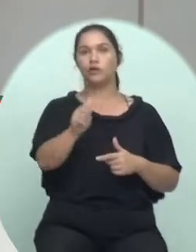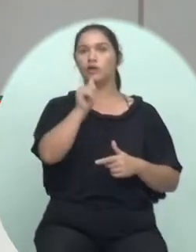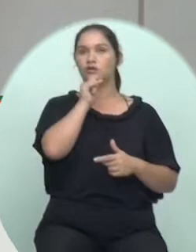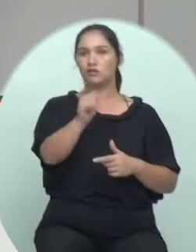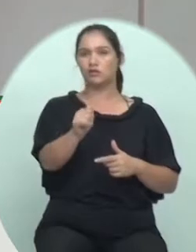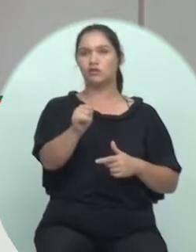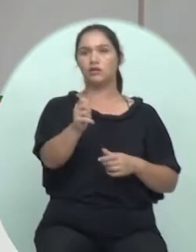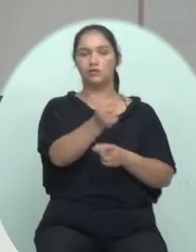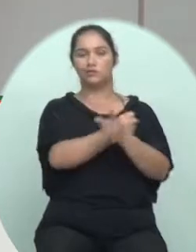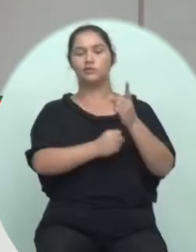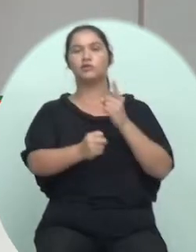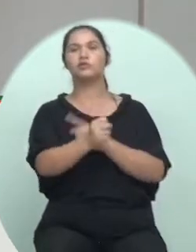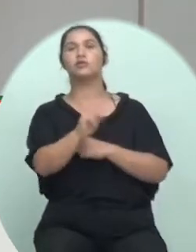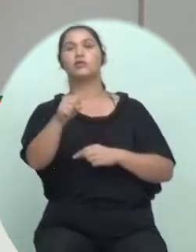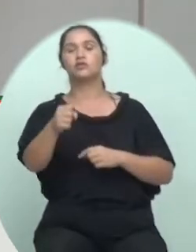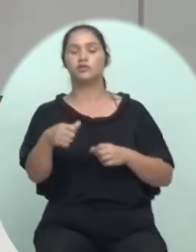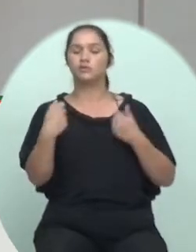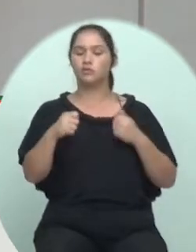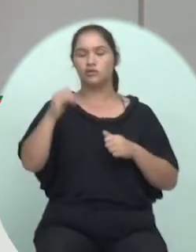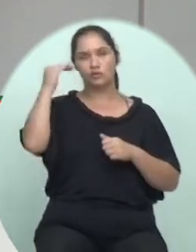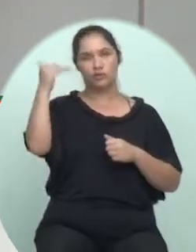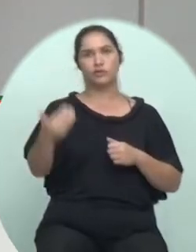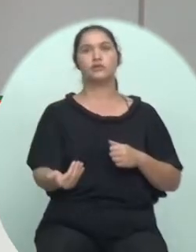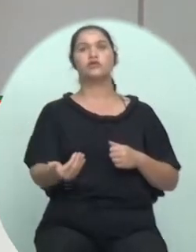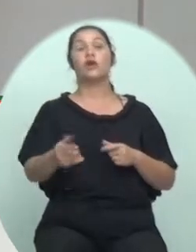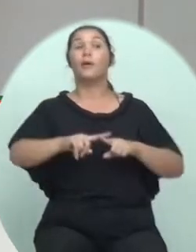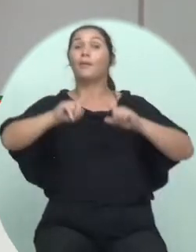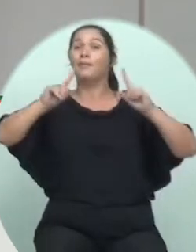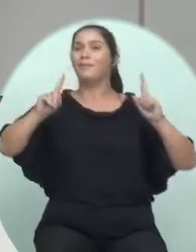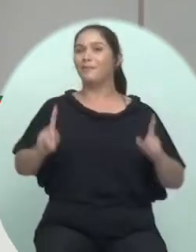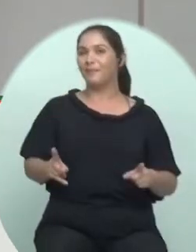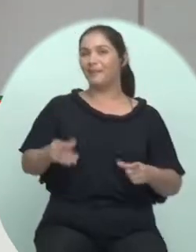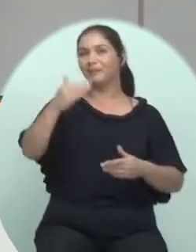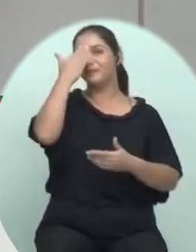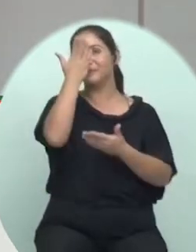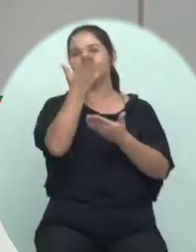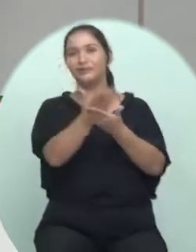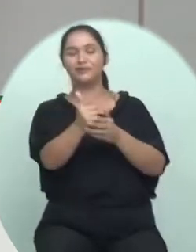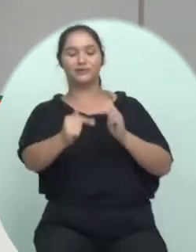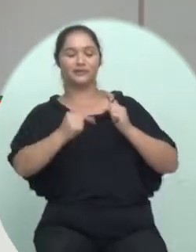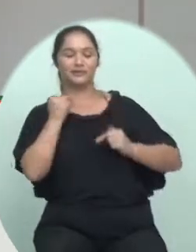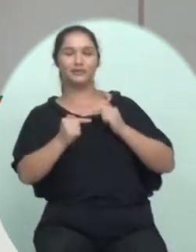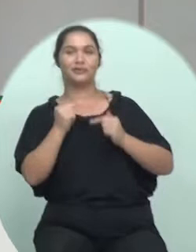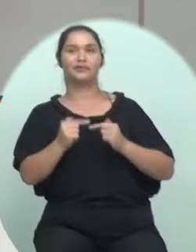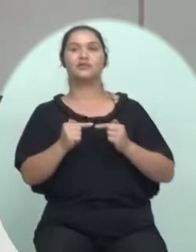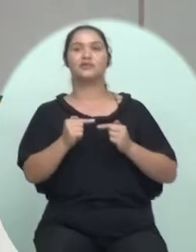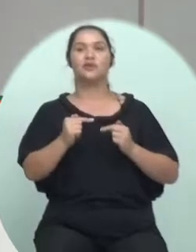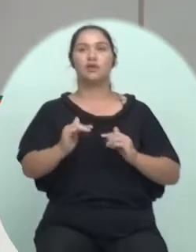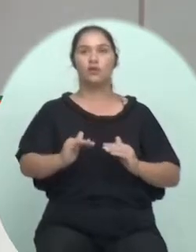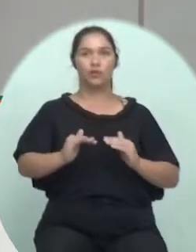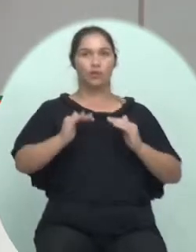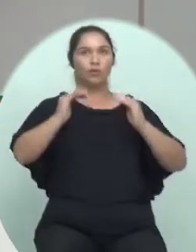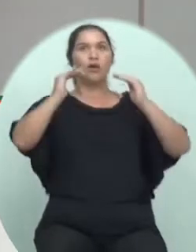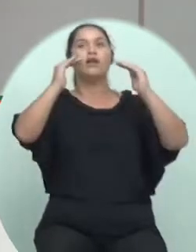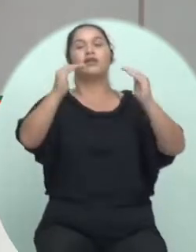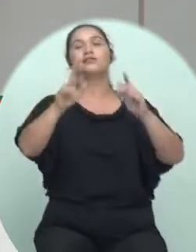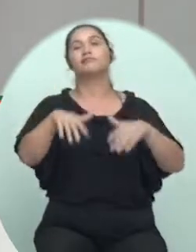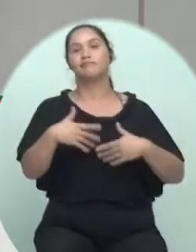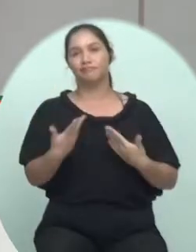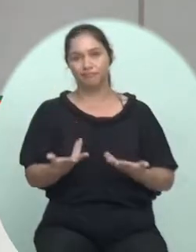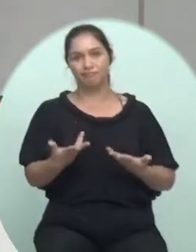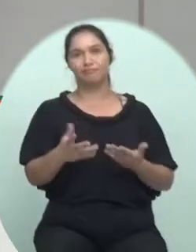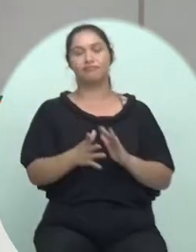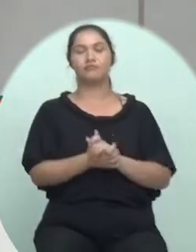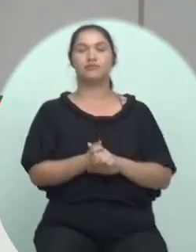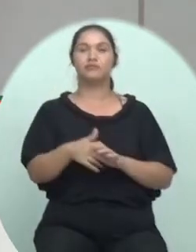na nossa sociedade e merecem sim essa homenagem, mas acho que o debate vai além, a discussão vai além. E